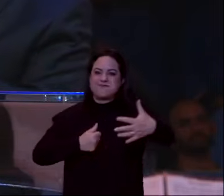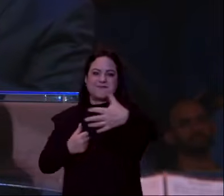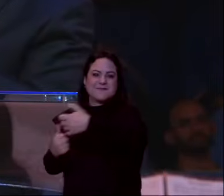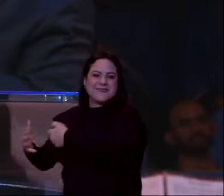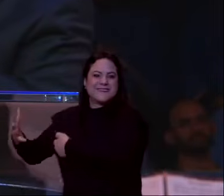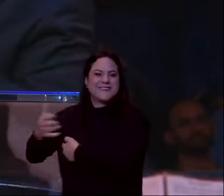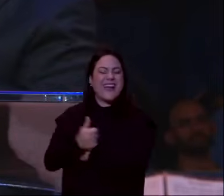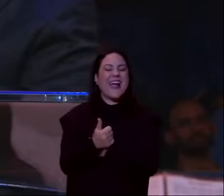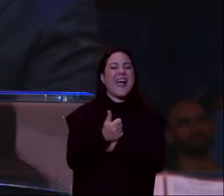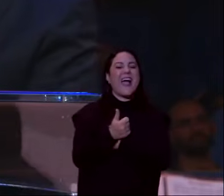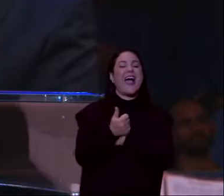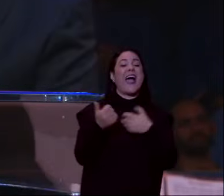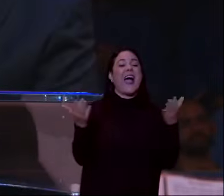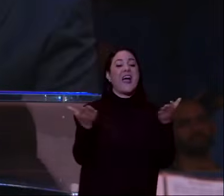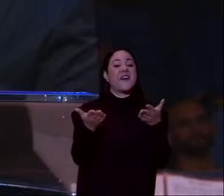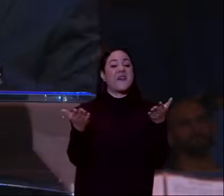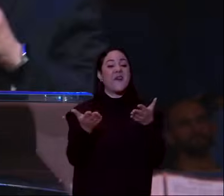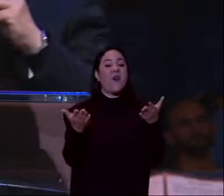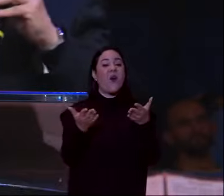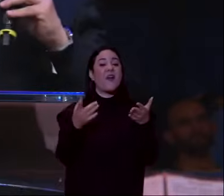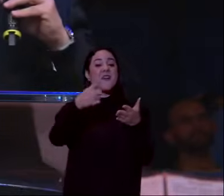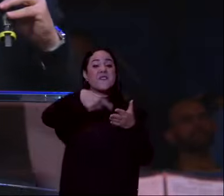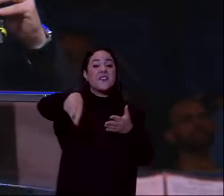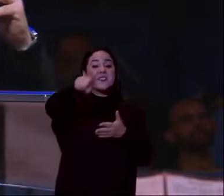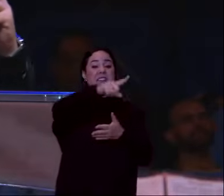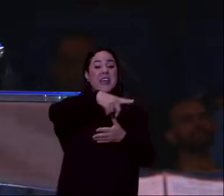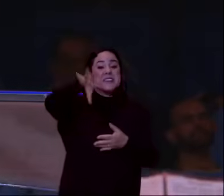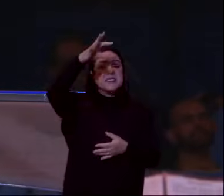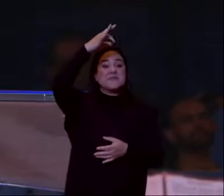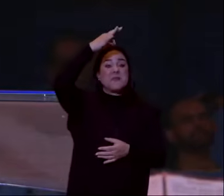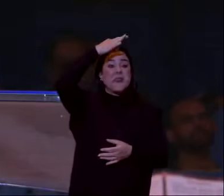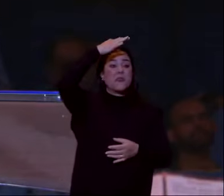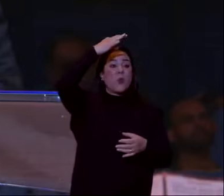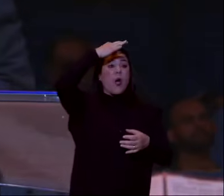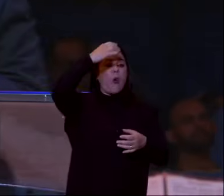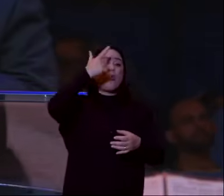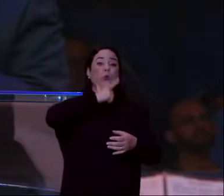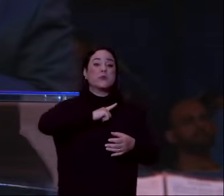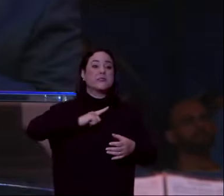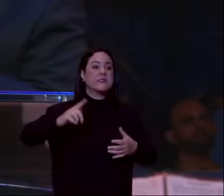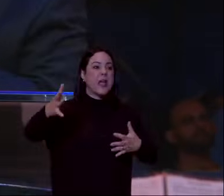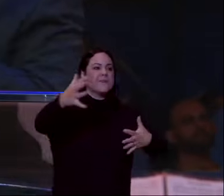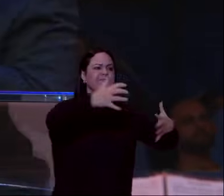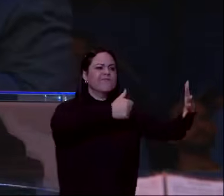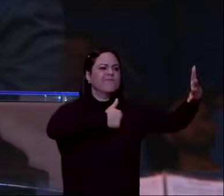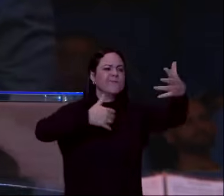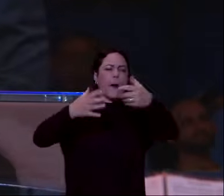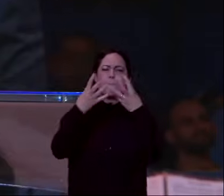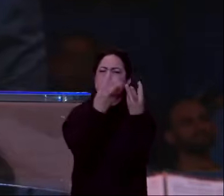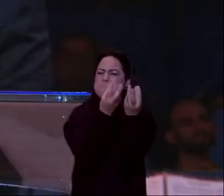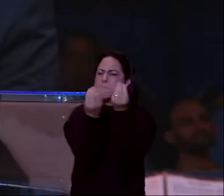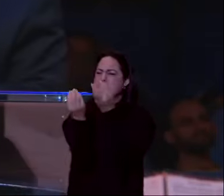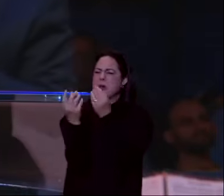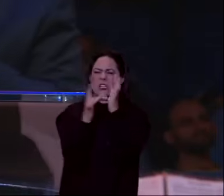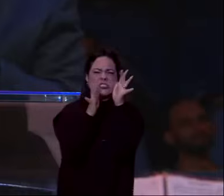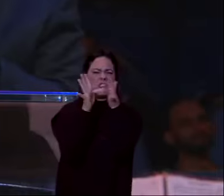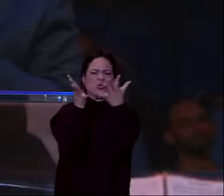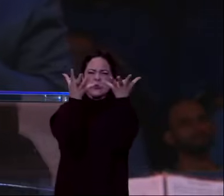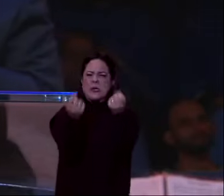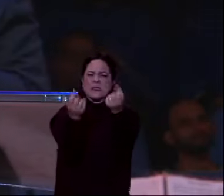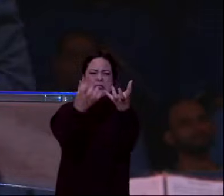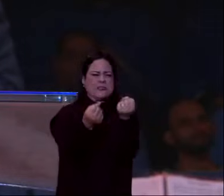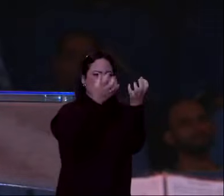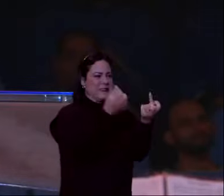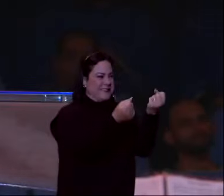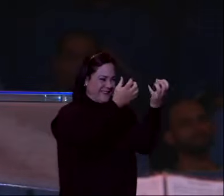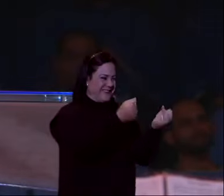estou abrindo as portas para a colheita espiritual que vai acontecer nessa terra. E o foice do